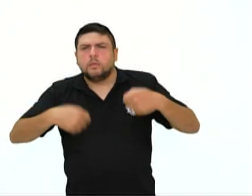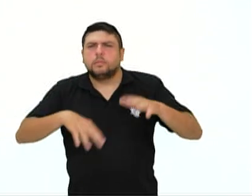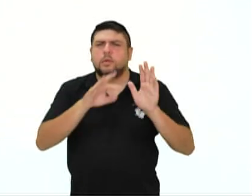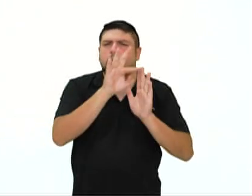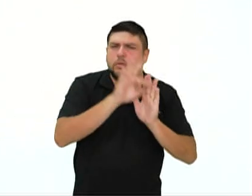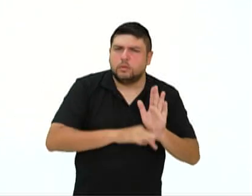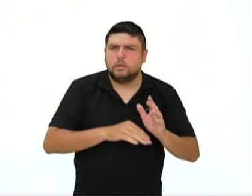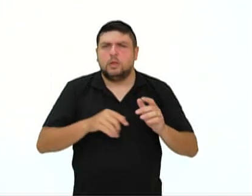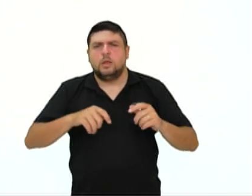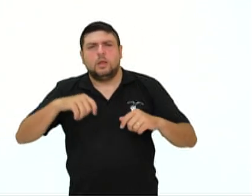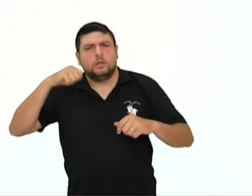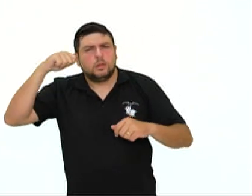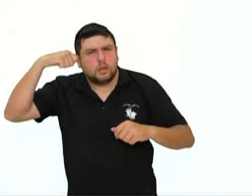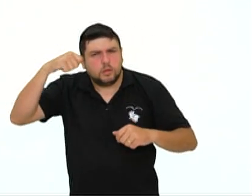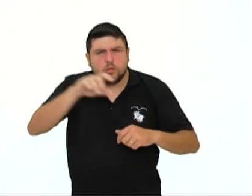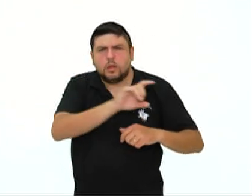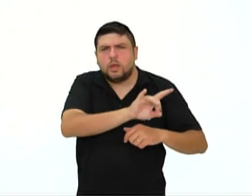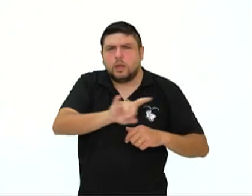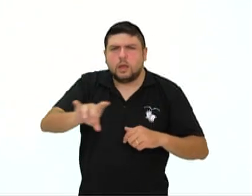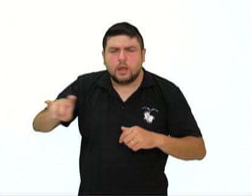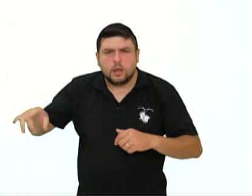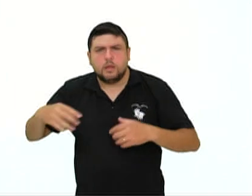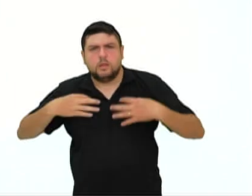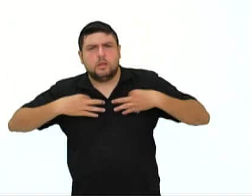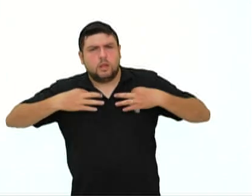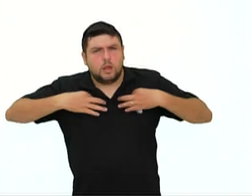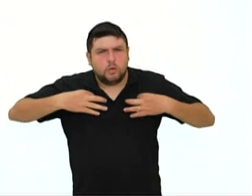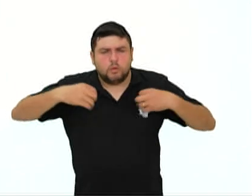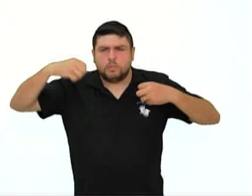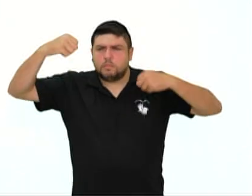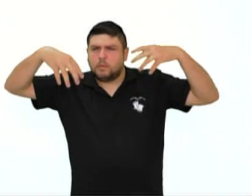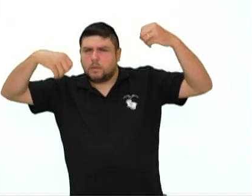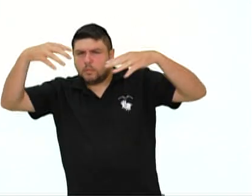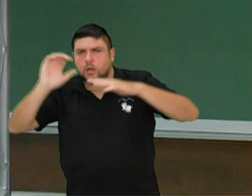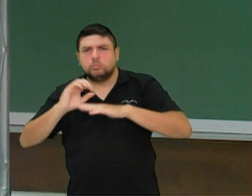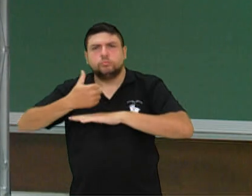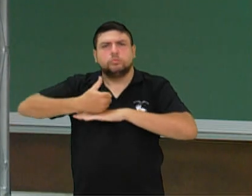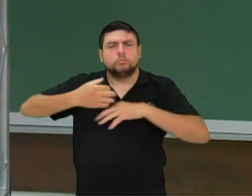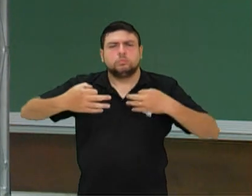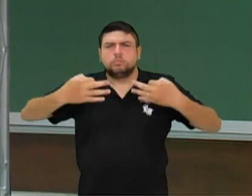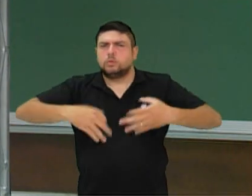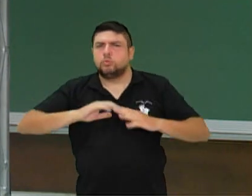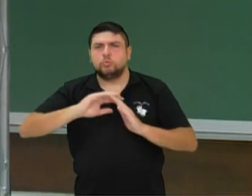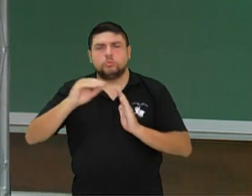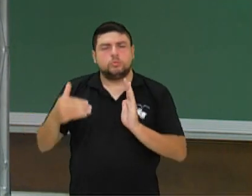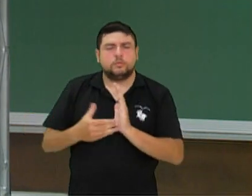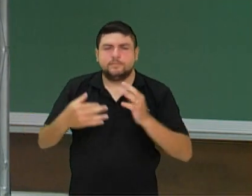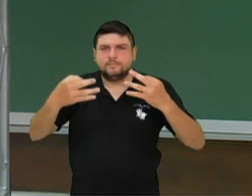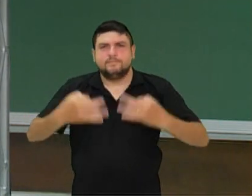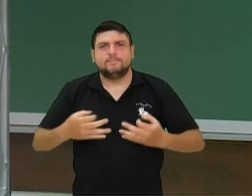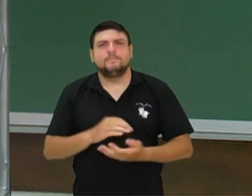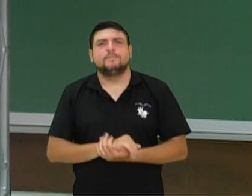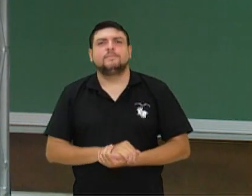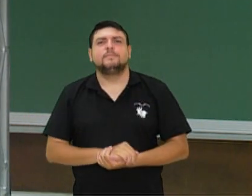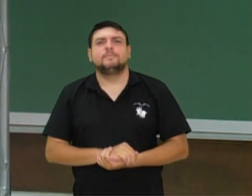dramático, atores, maquiagem, figurino, diretor e iluminação. Todas aquelas opções estão corretas, tudo